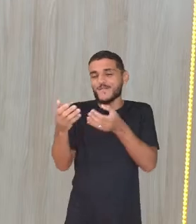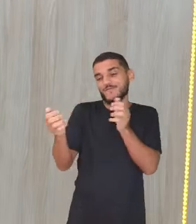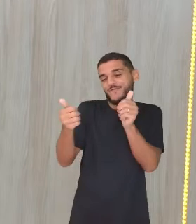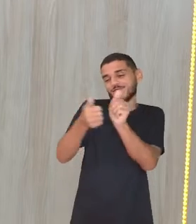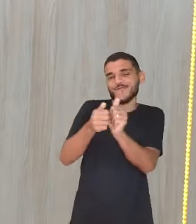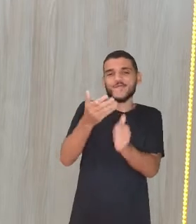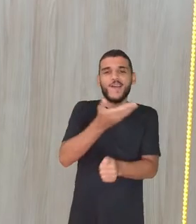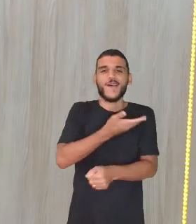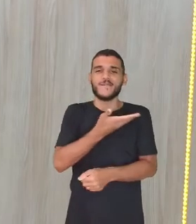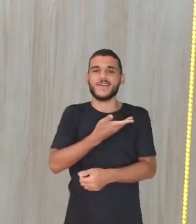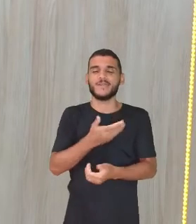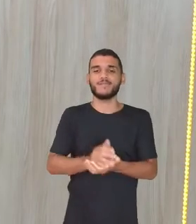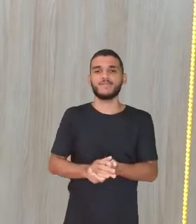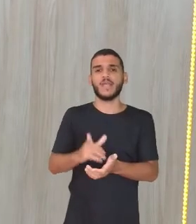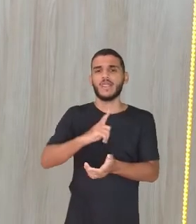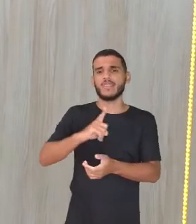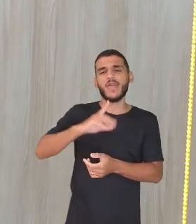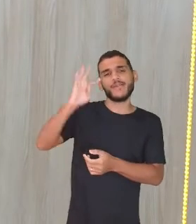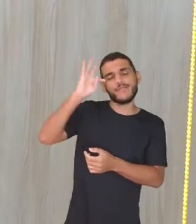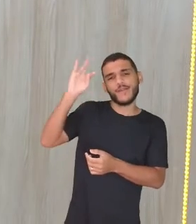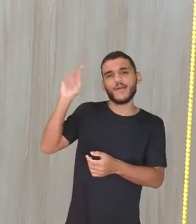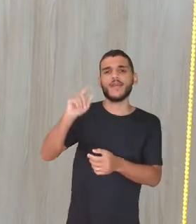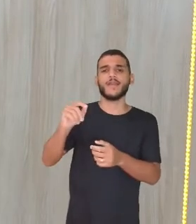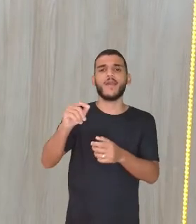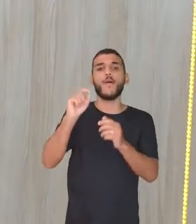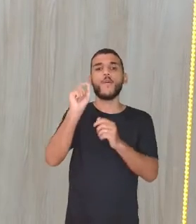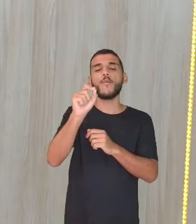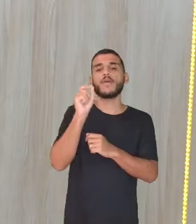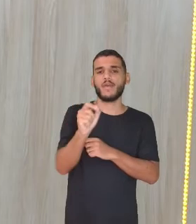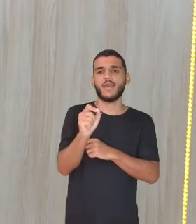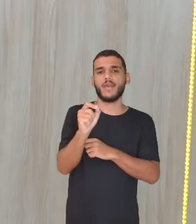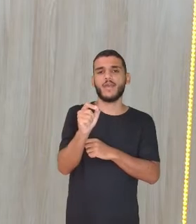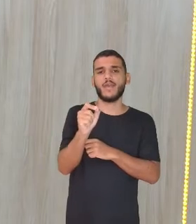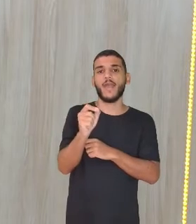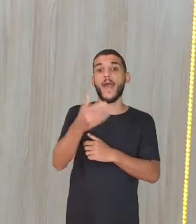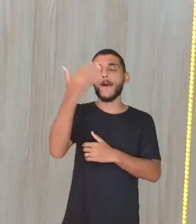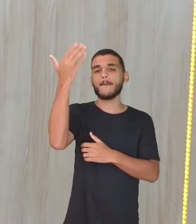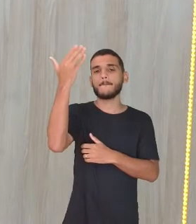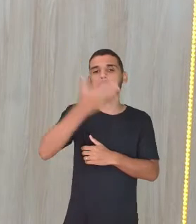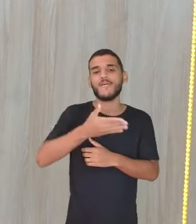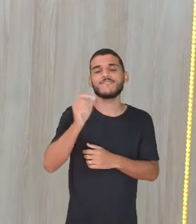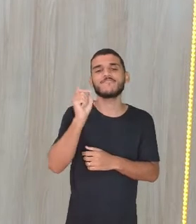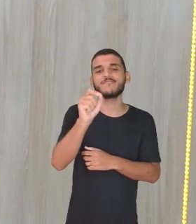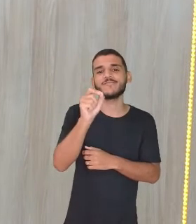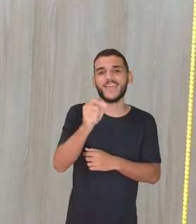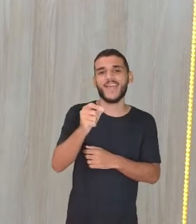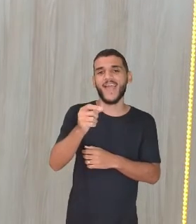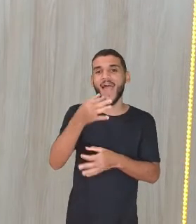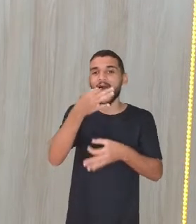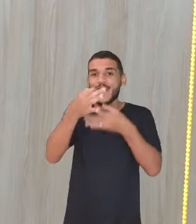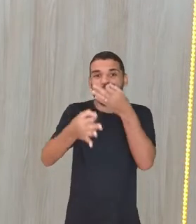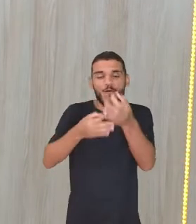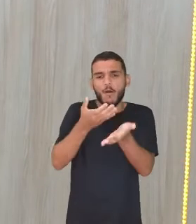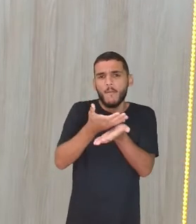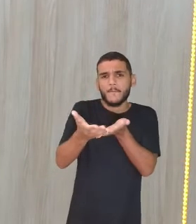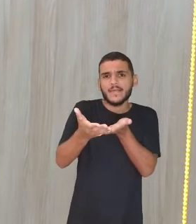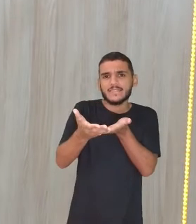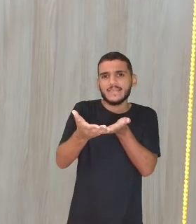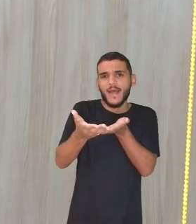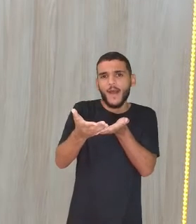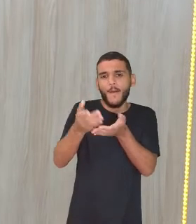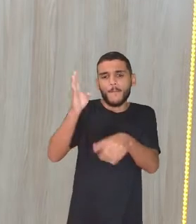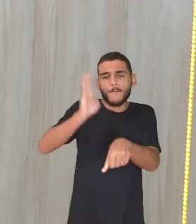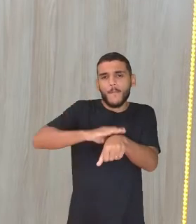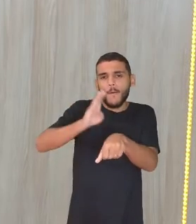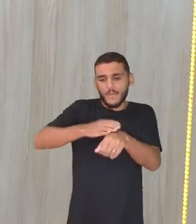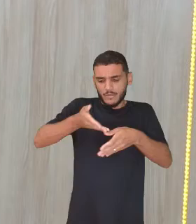é? Há teorias que dizem, que afirmam, que provam que a argumentação acontece desde o nascimento, professora Camila,